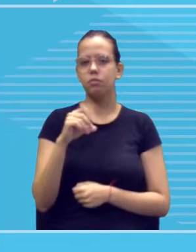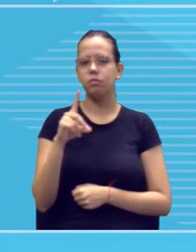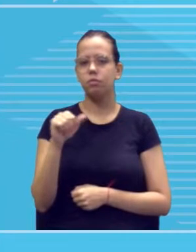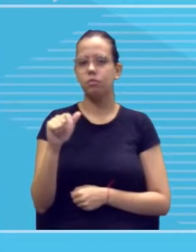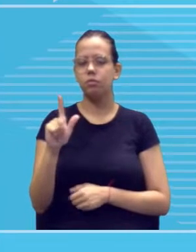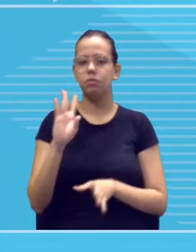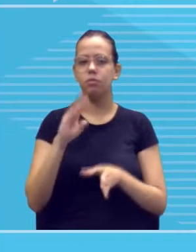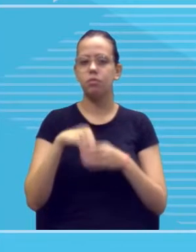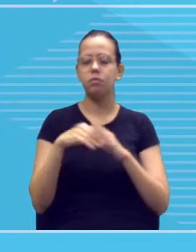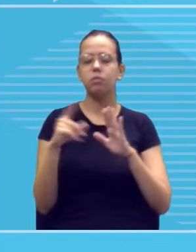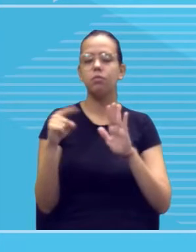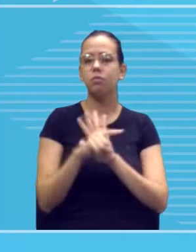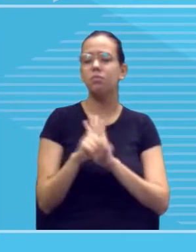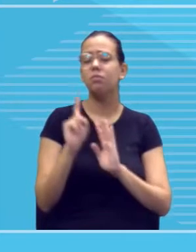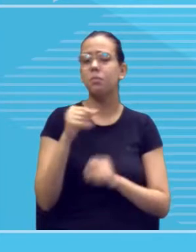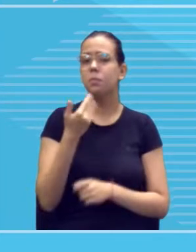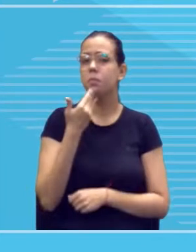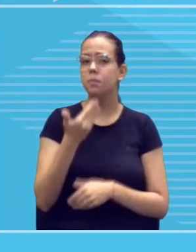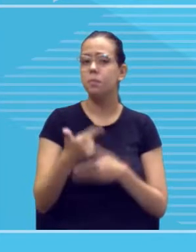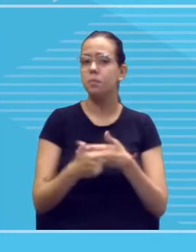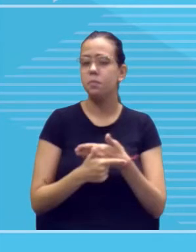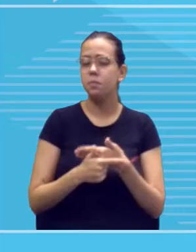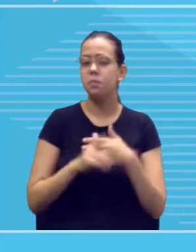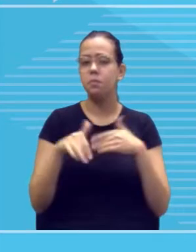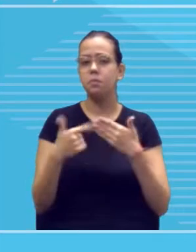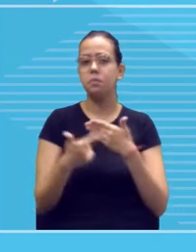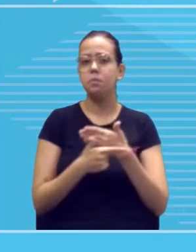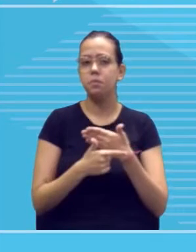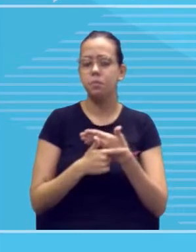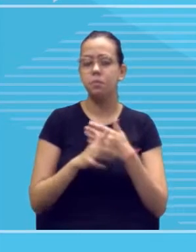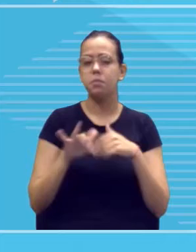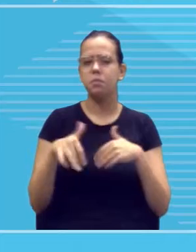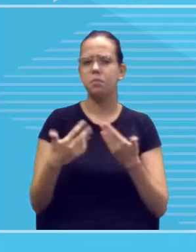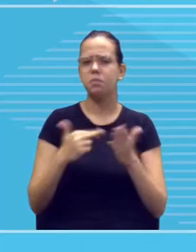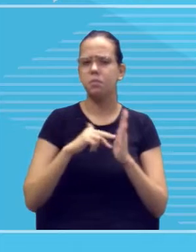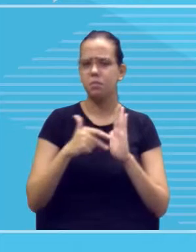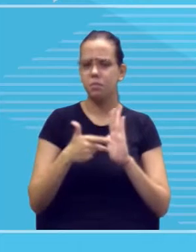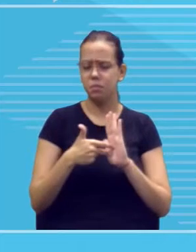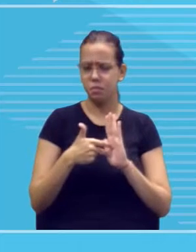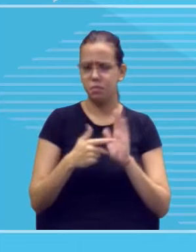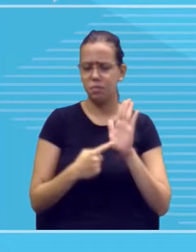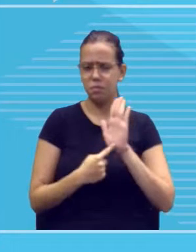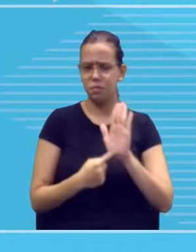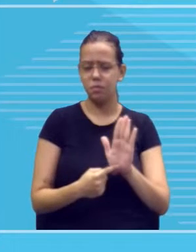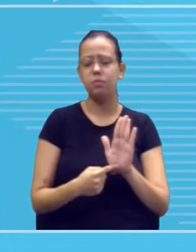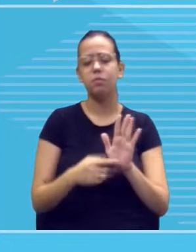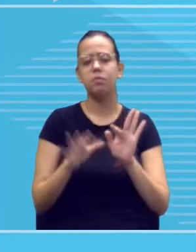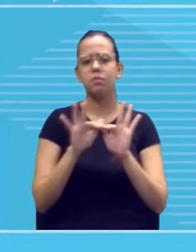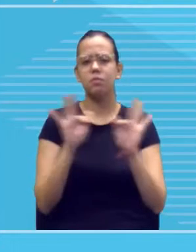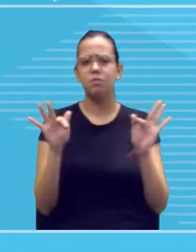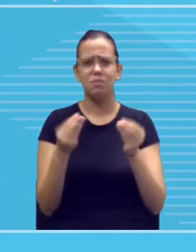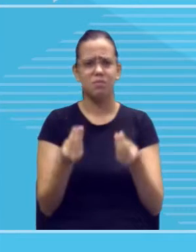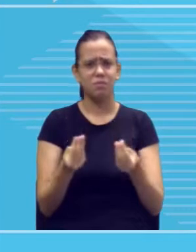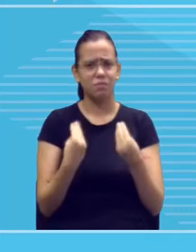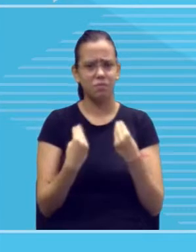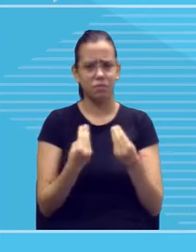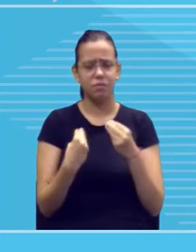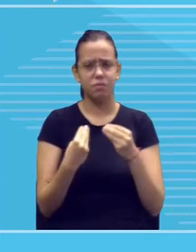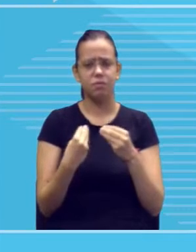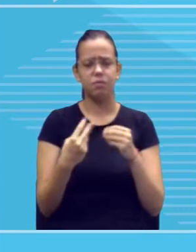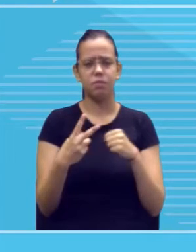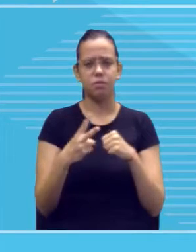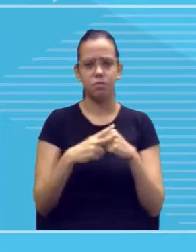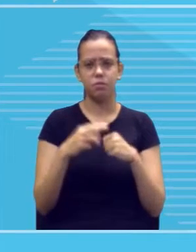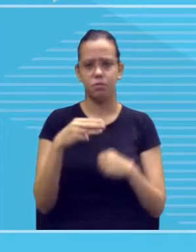pedindo mesmo a função que função esse verbo modal desempenho Qual é o sentido que ele está expressando aqui nessa frase para que que serve esse verbo